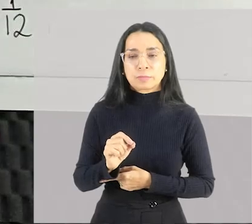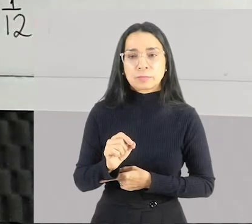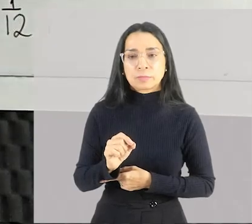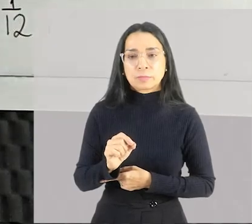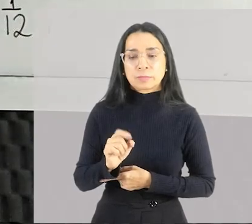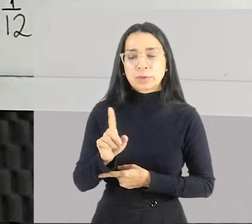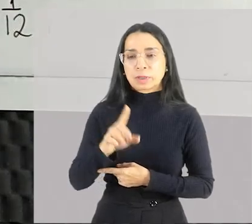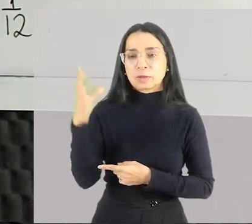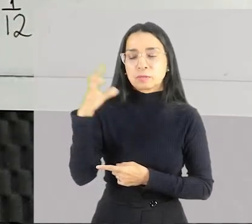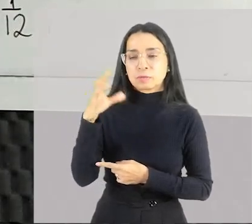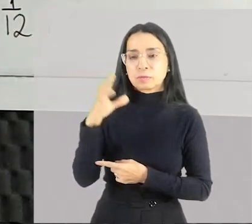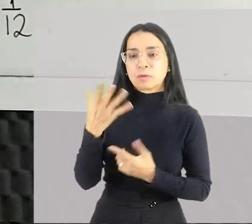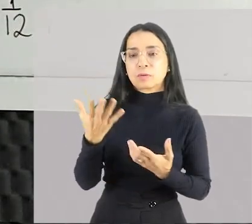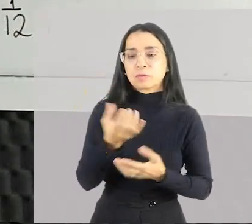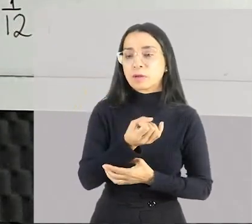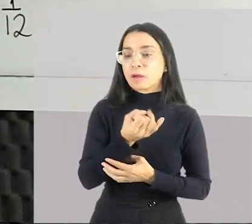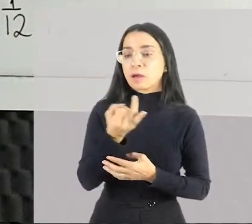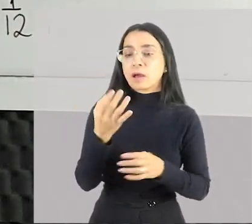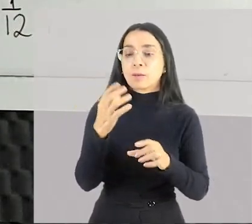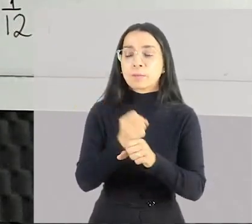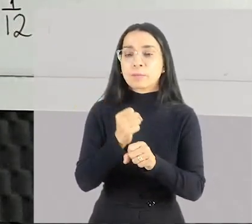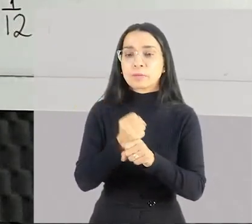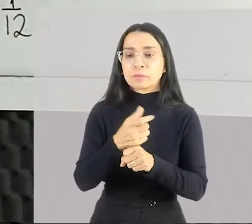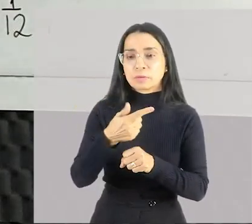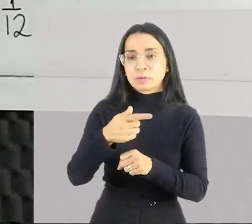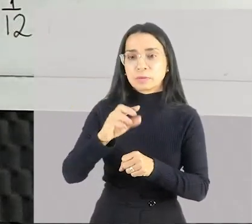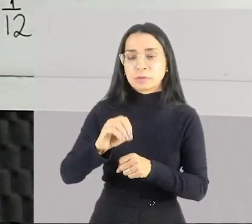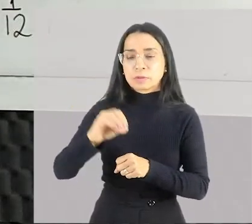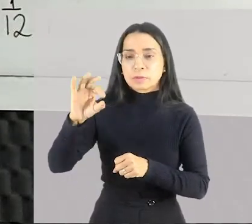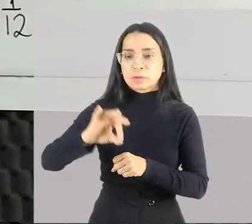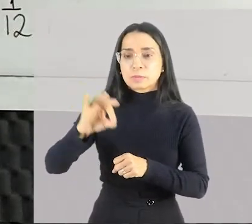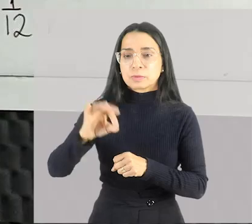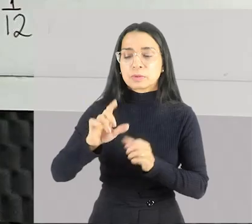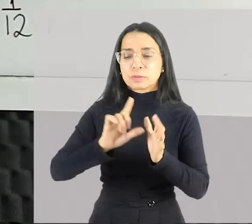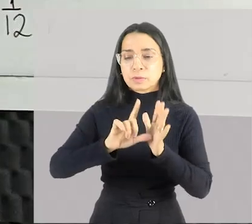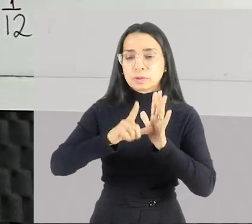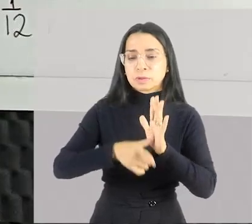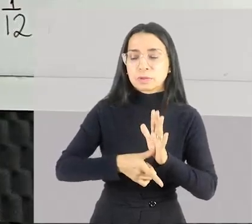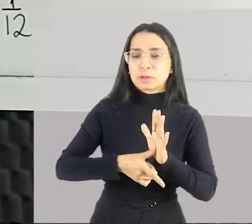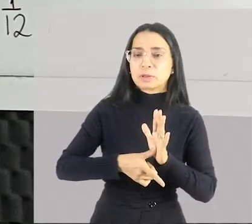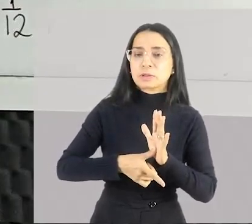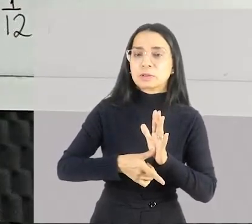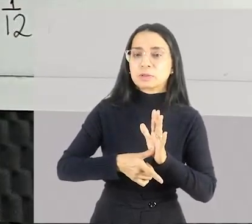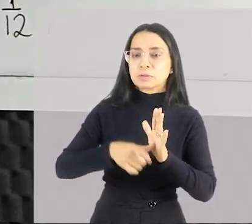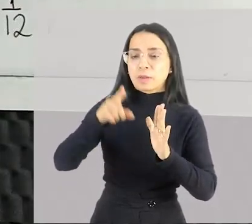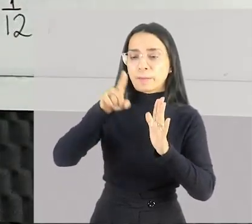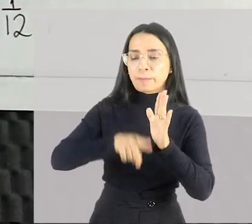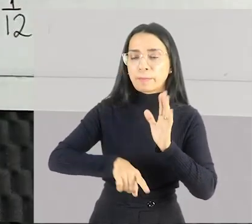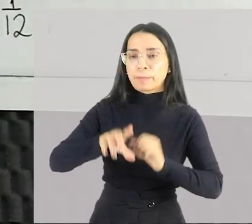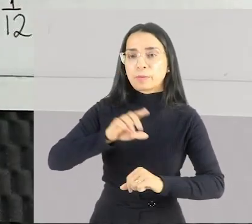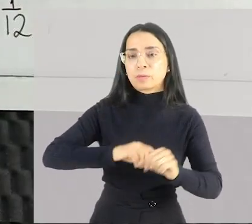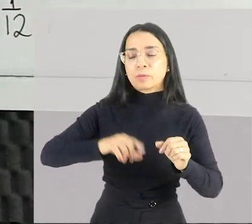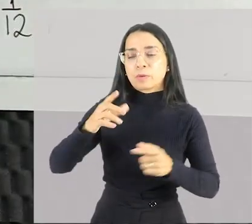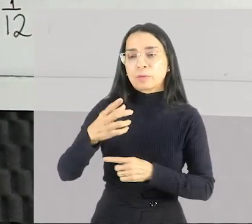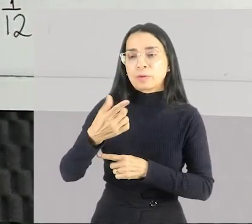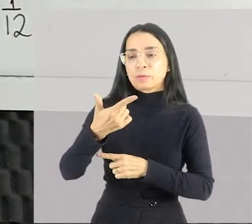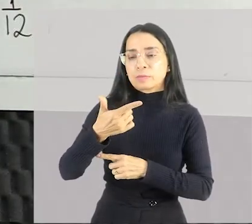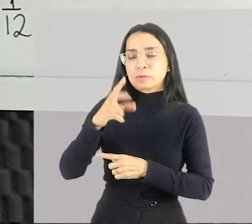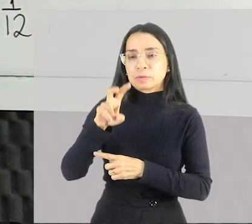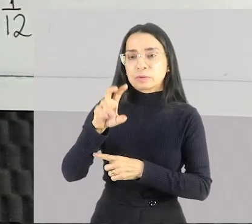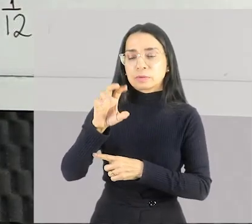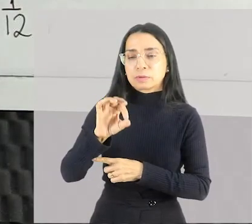não chove a probabilidade é de 70% e o atraso cai para 25 Então você vai ter